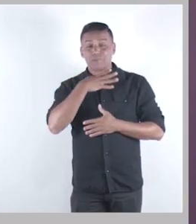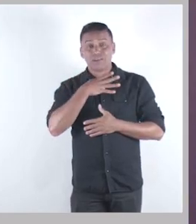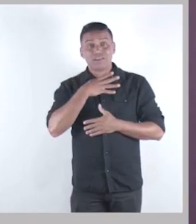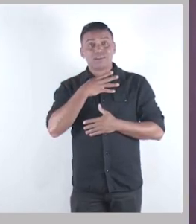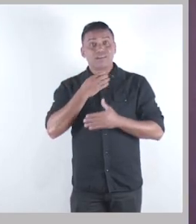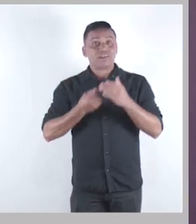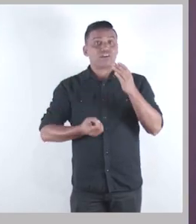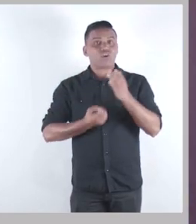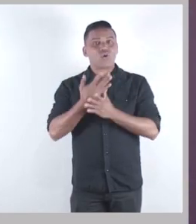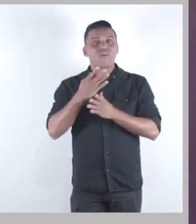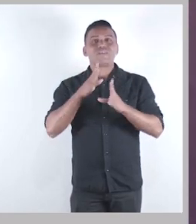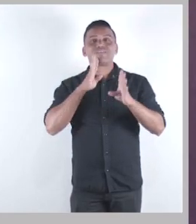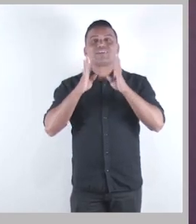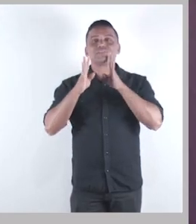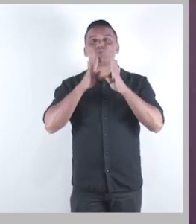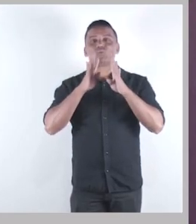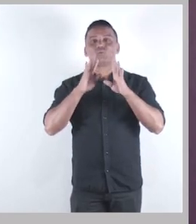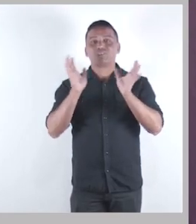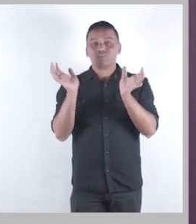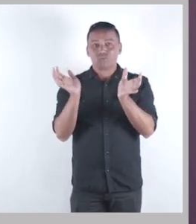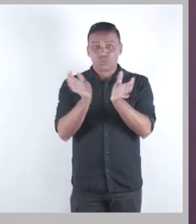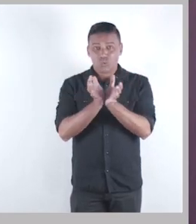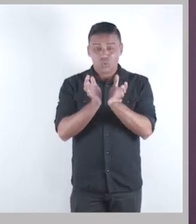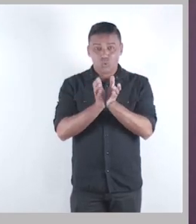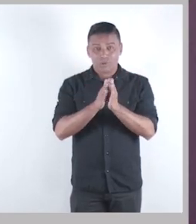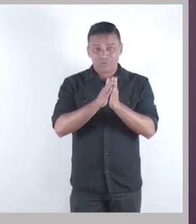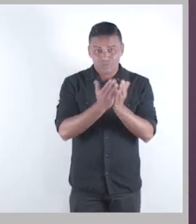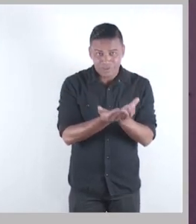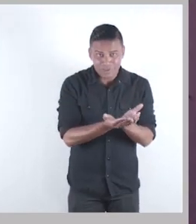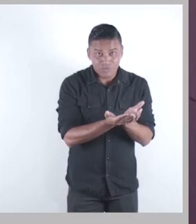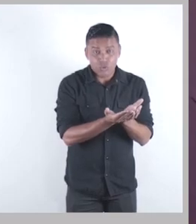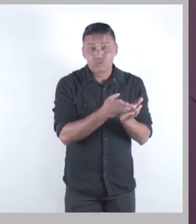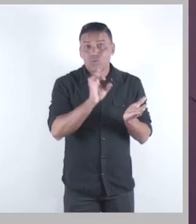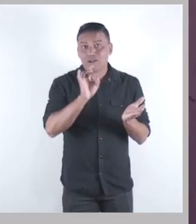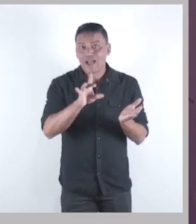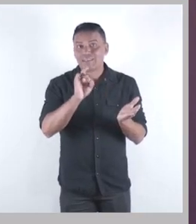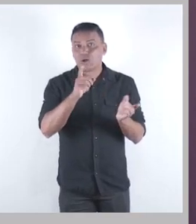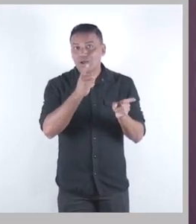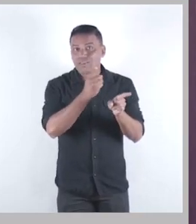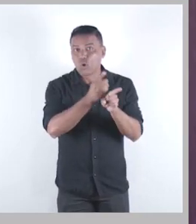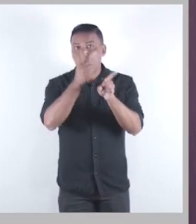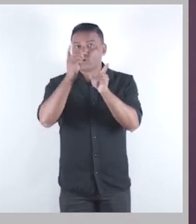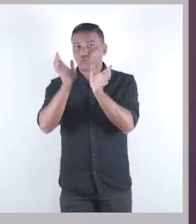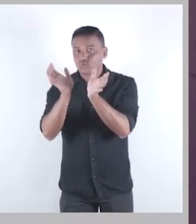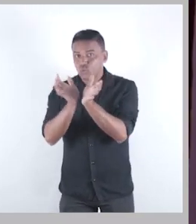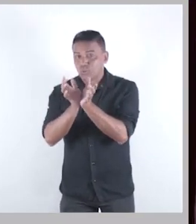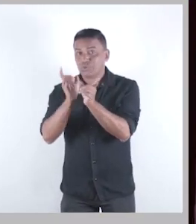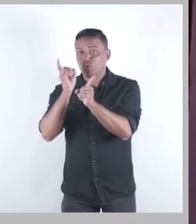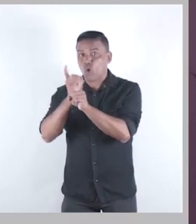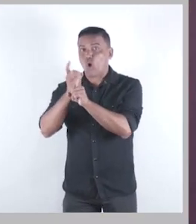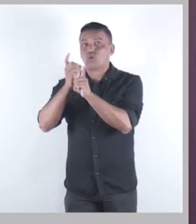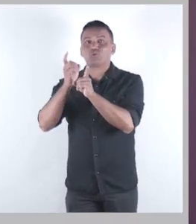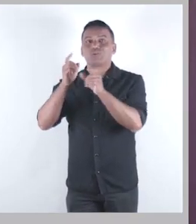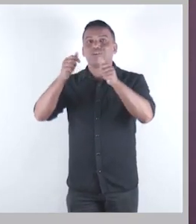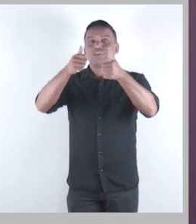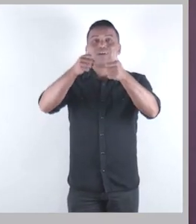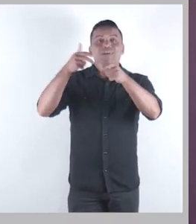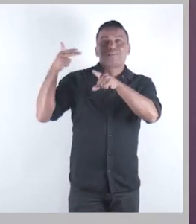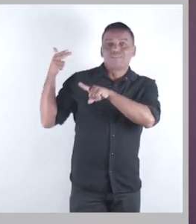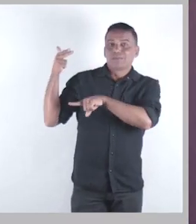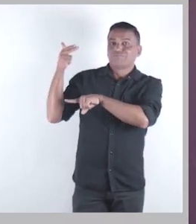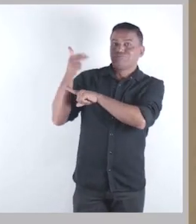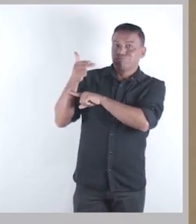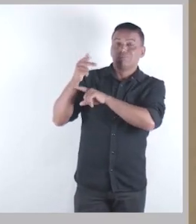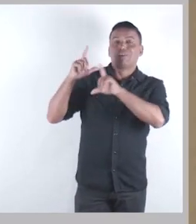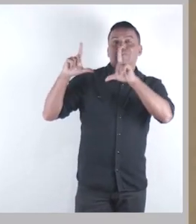no Facebook, né, desse Clube do Livro, e cada encontro é registado através de imagens, através de